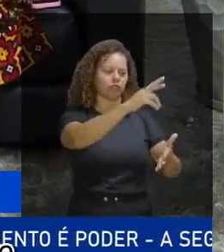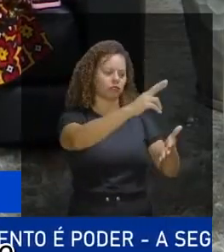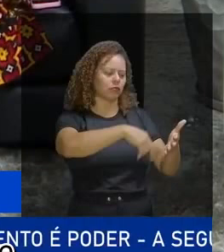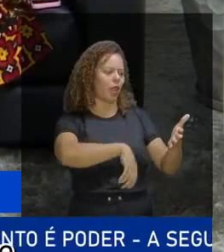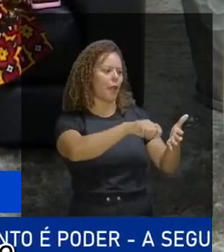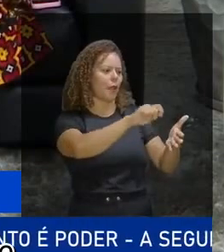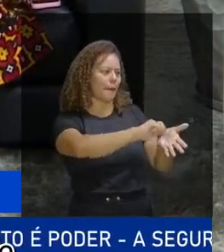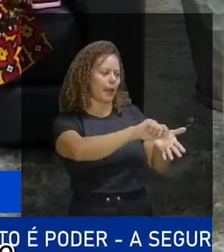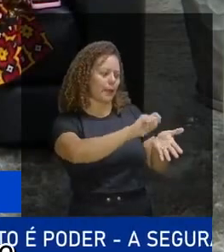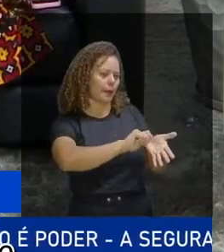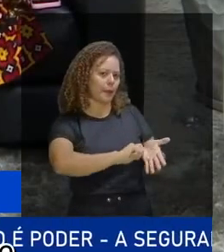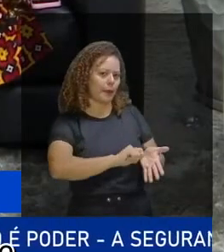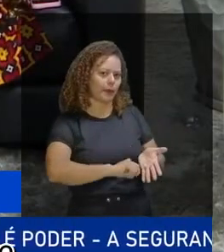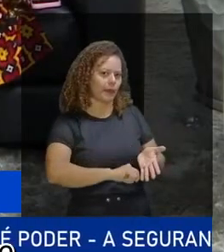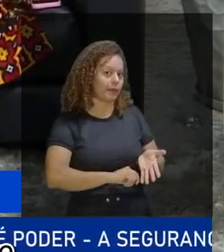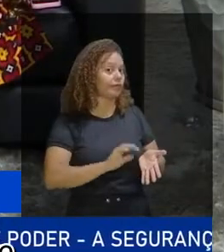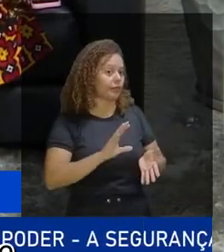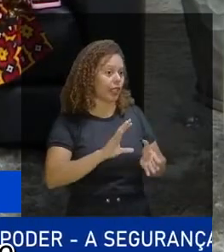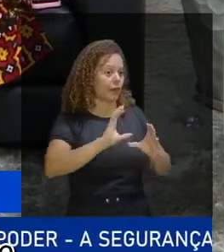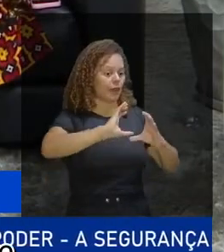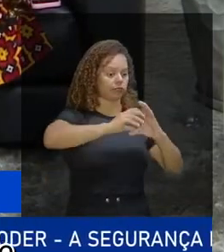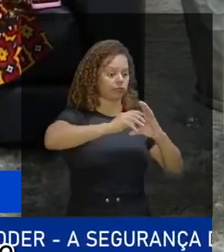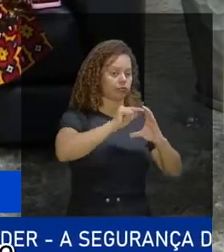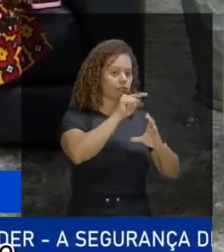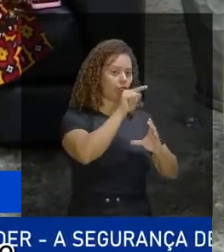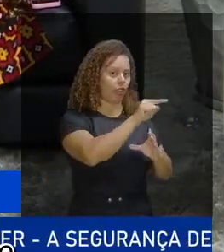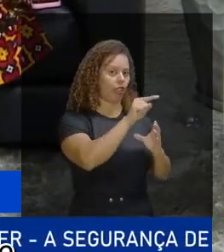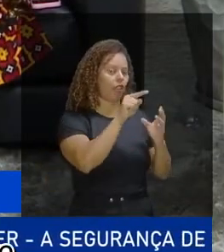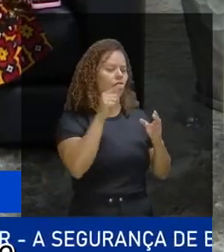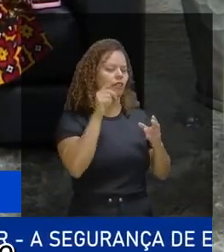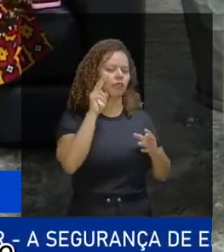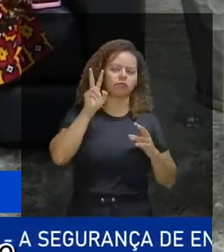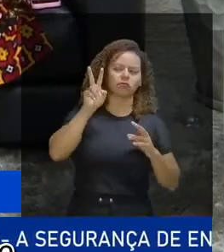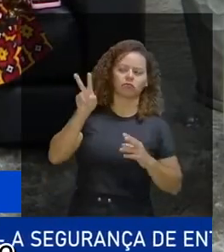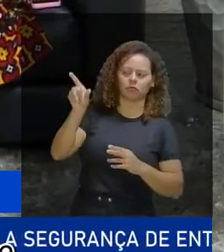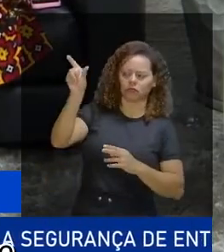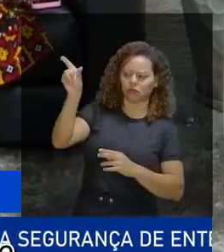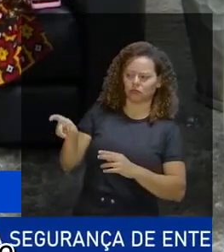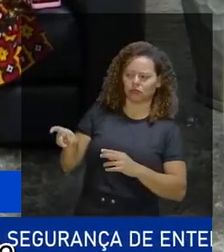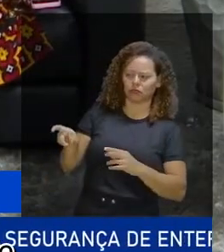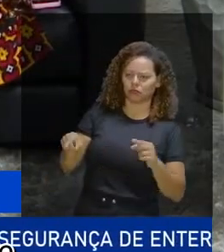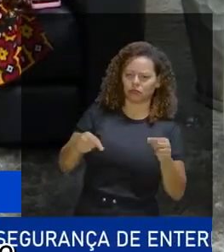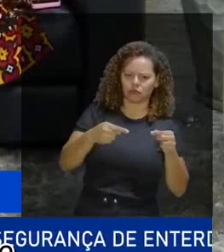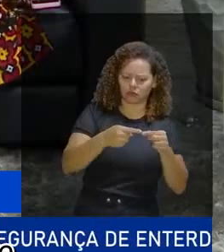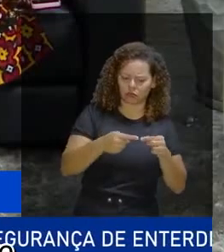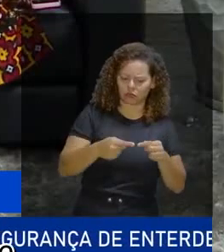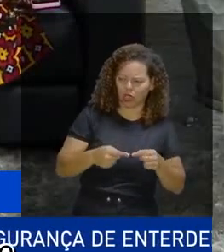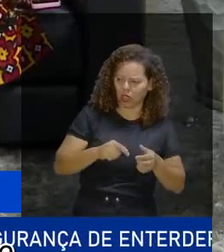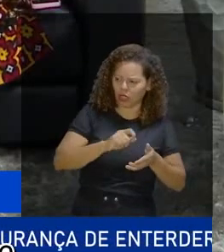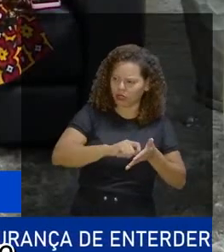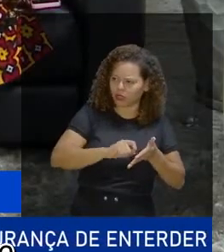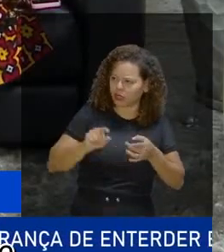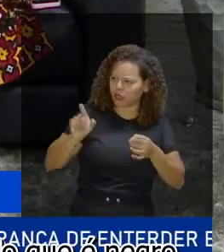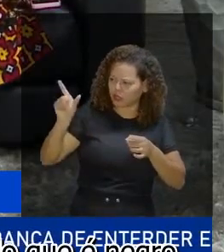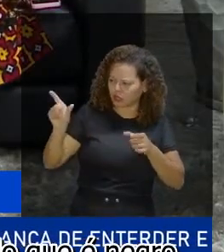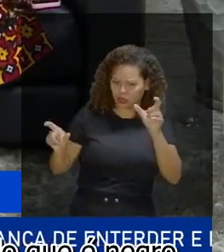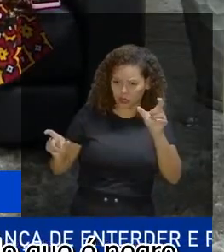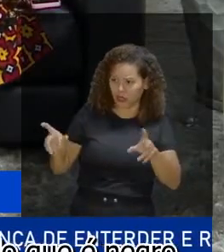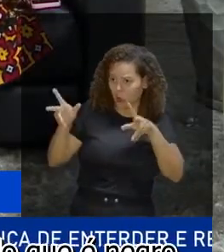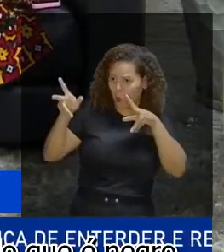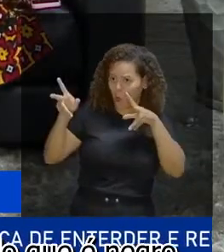ou pardos, cabe ao partido político ter uma comissão de